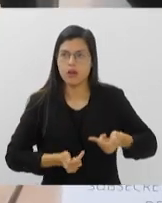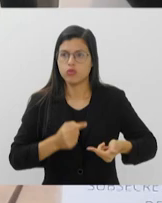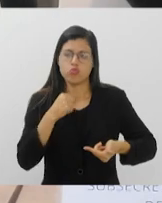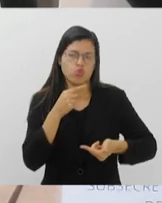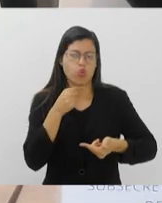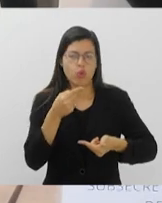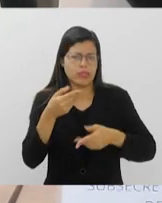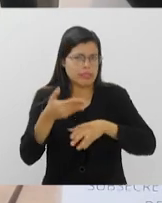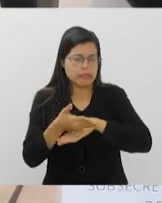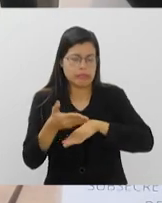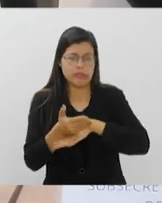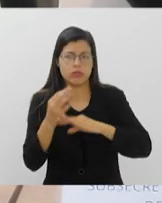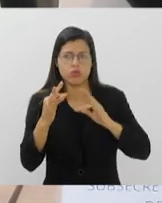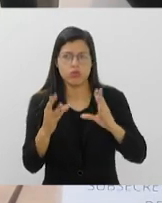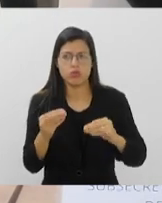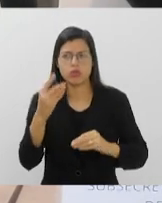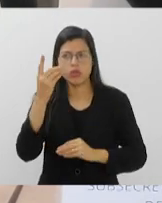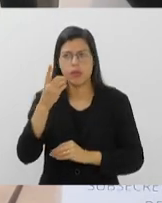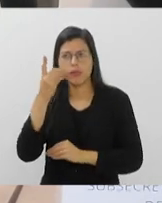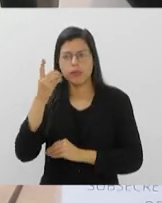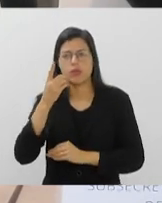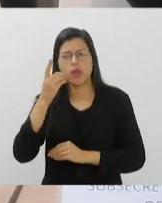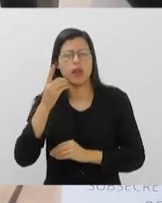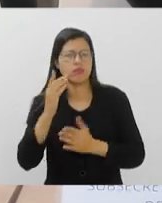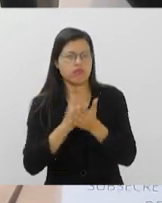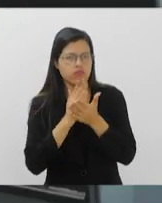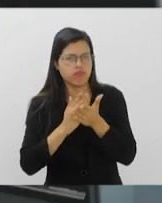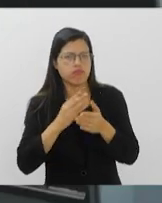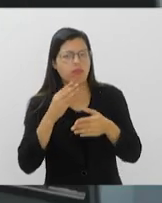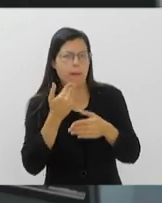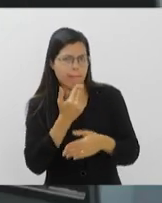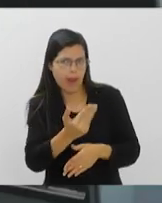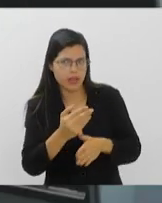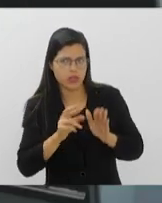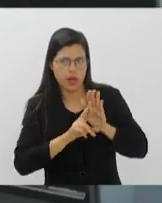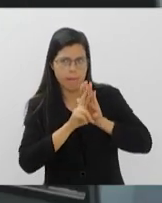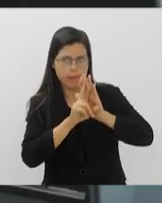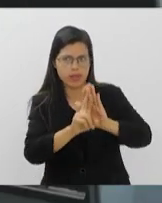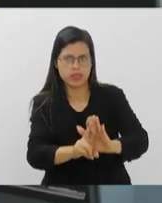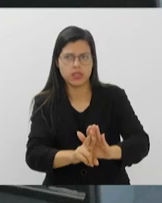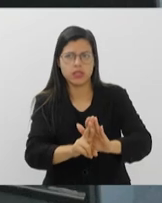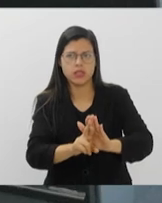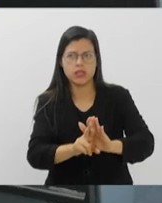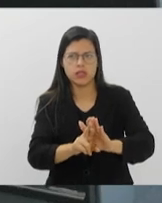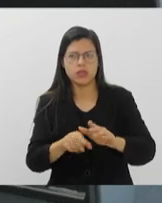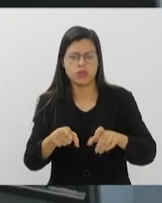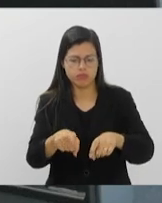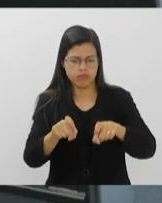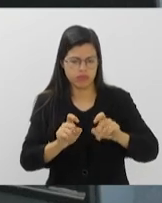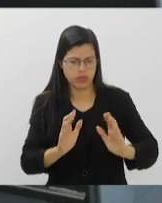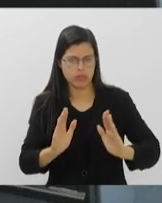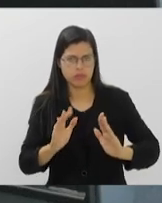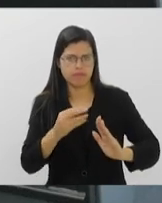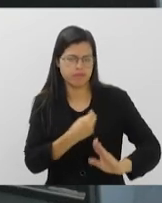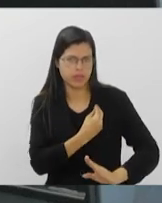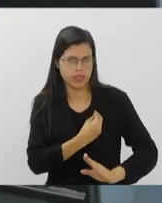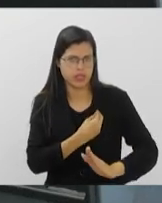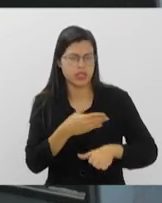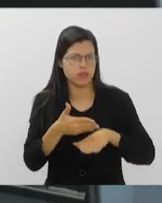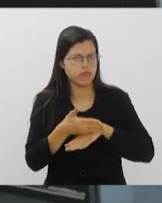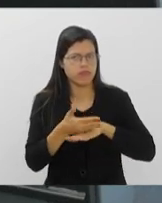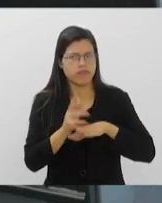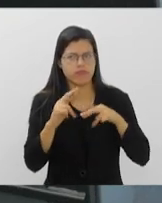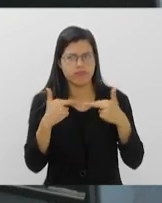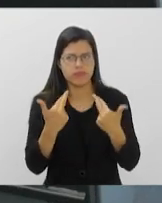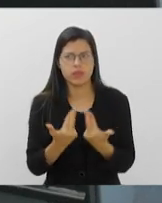em tudo então os deputados manda representação para que possa representar ali o mandato presente na nas reuniões